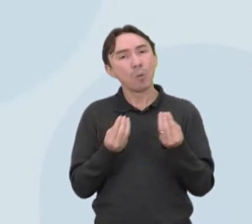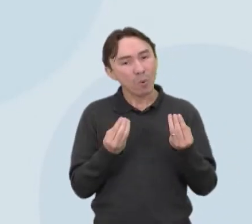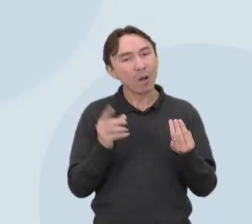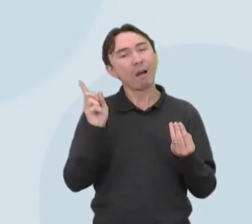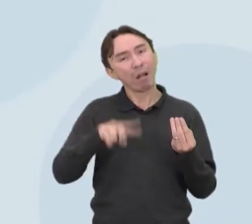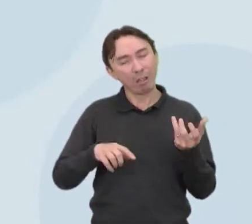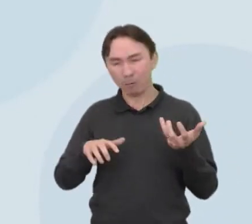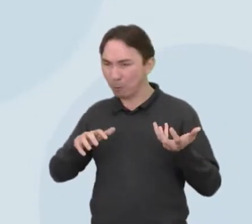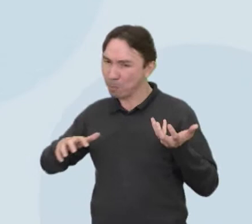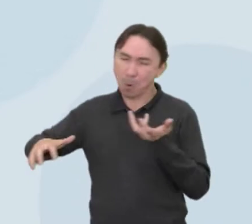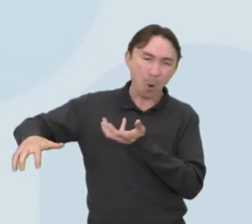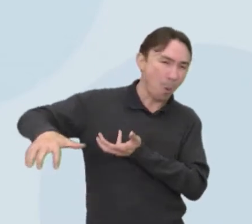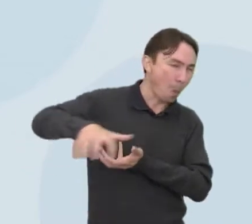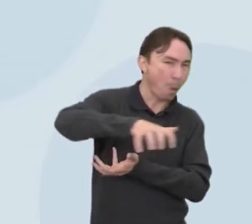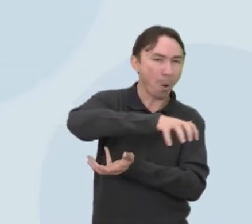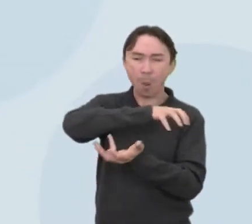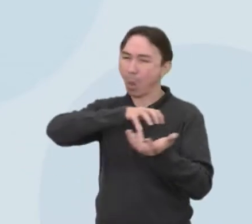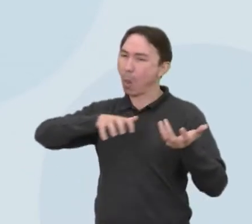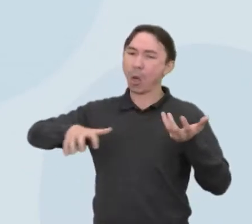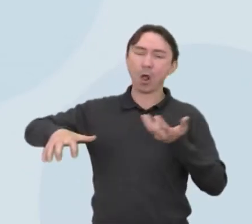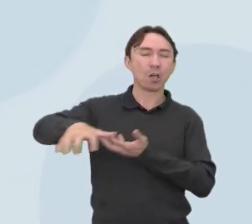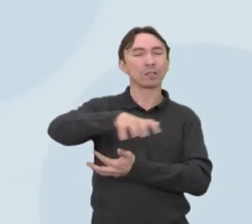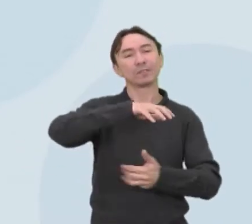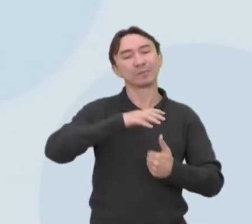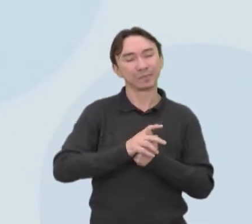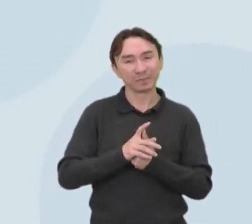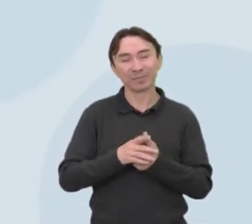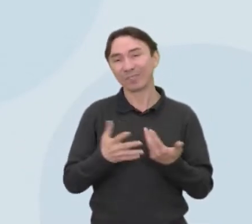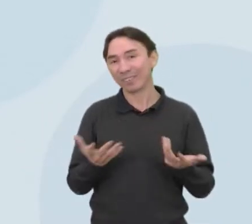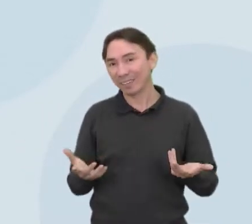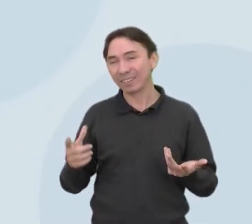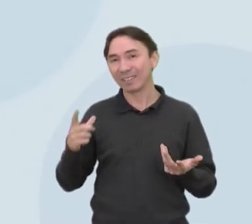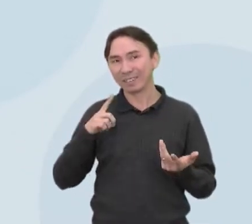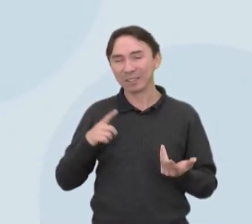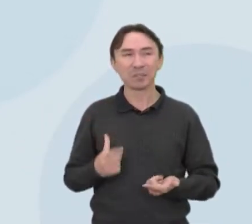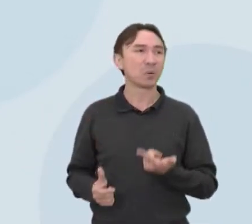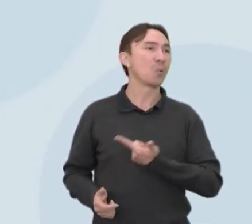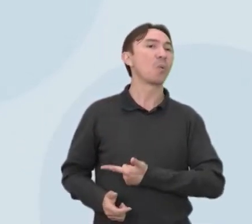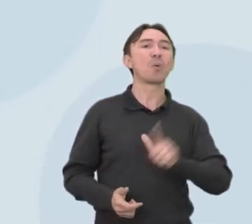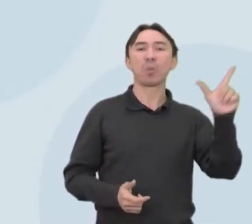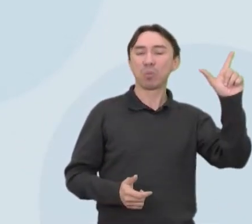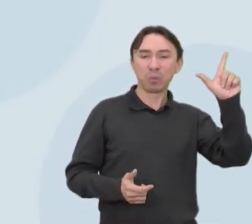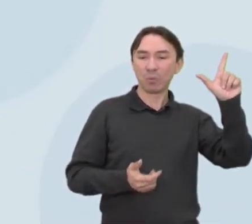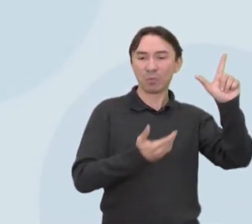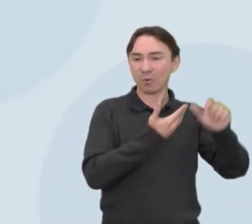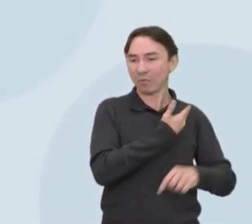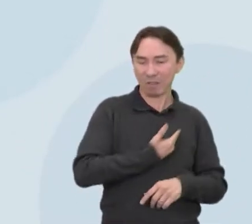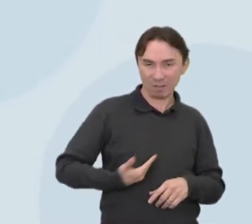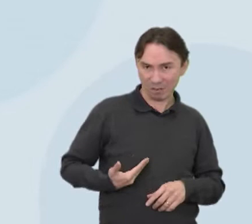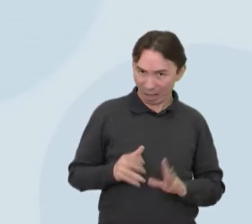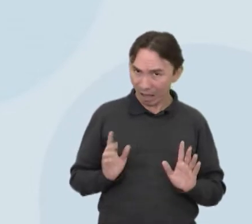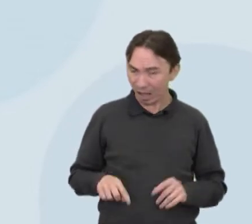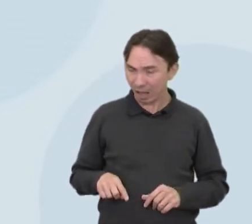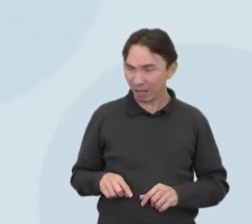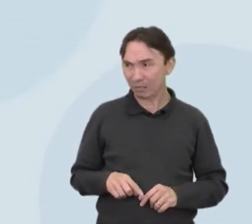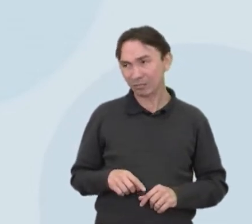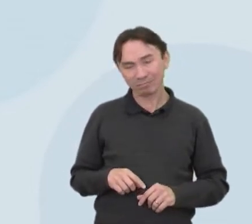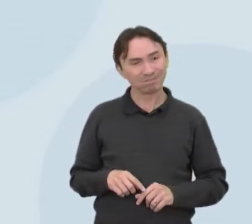está falando, não uma que altere para um outro tipo de governo, por exemplo, mas sim o tipo de revolução